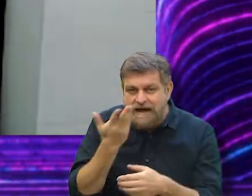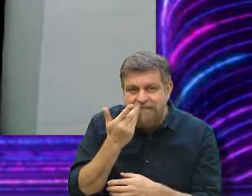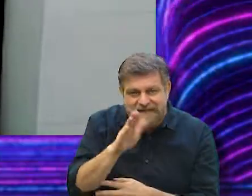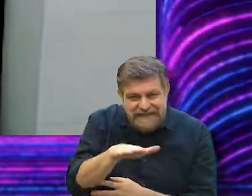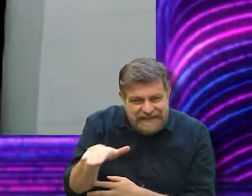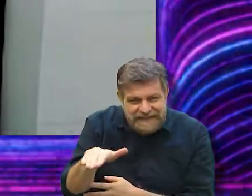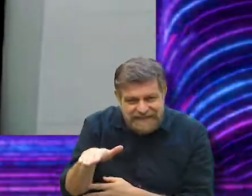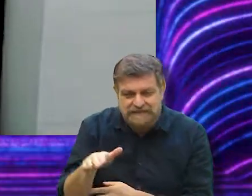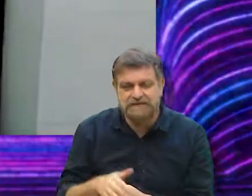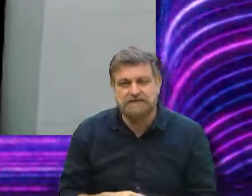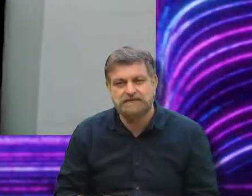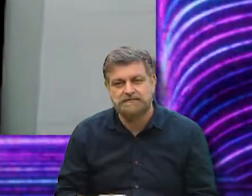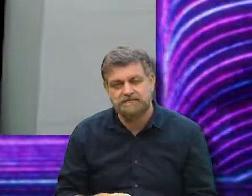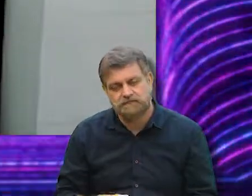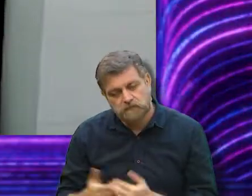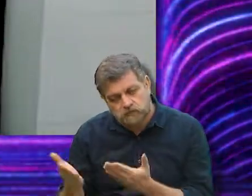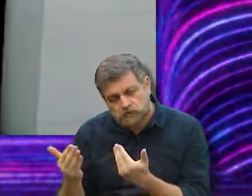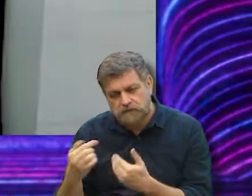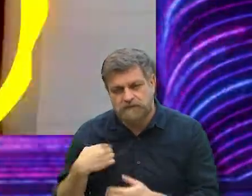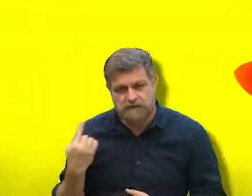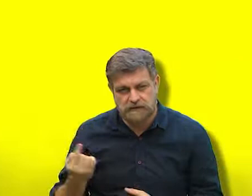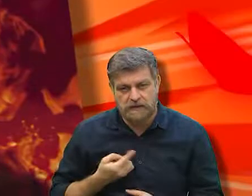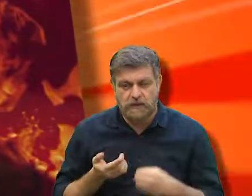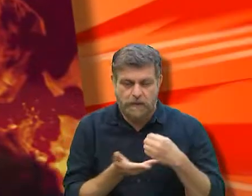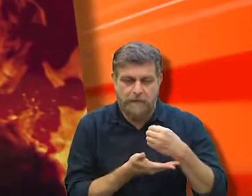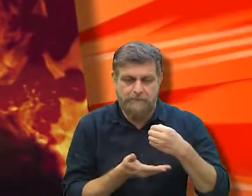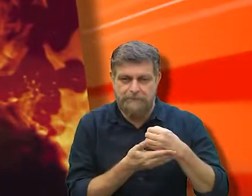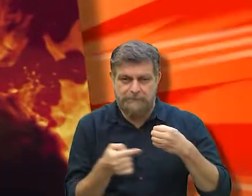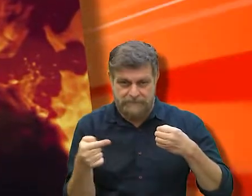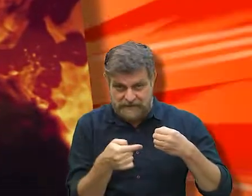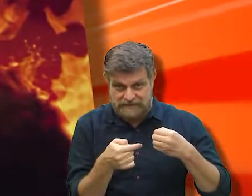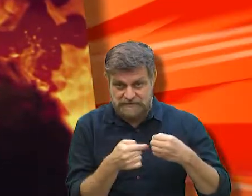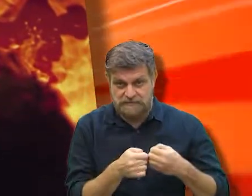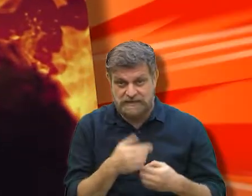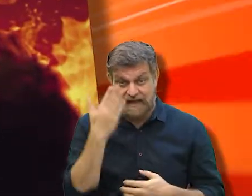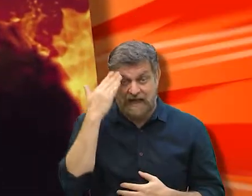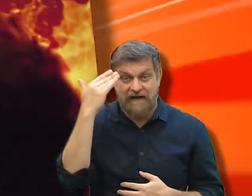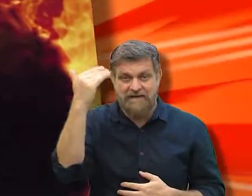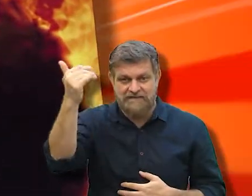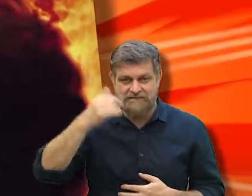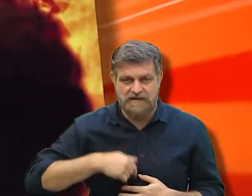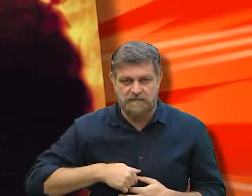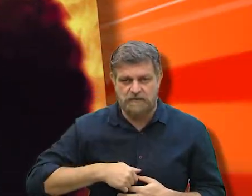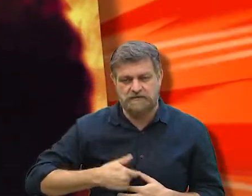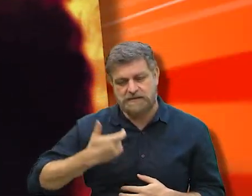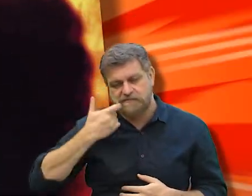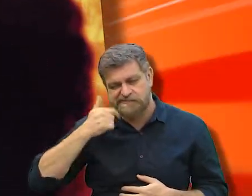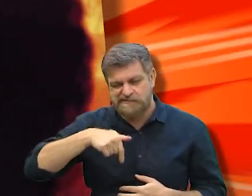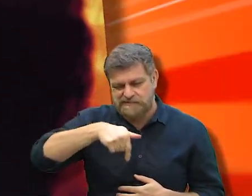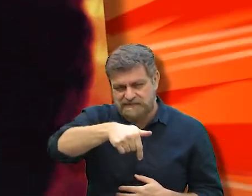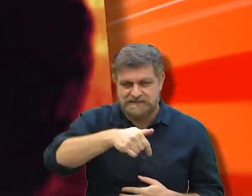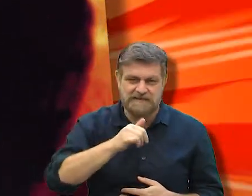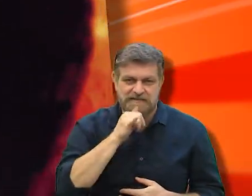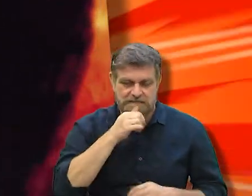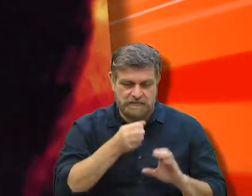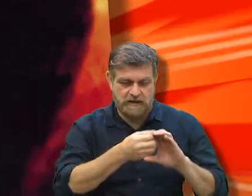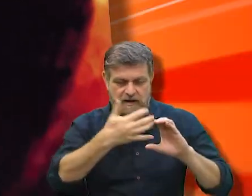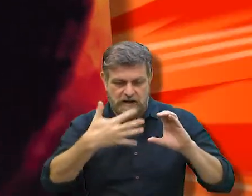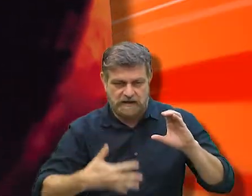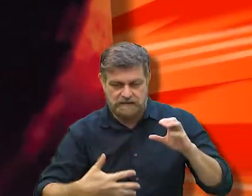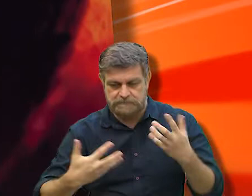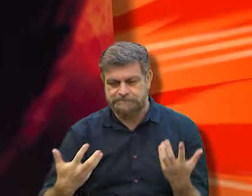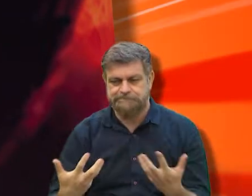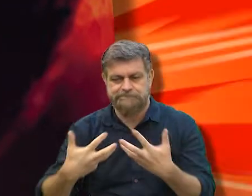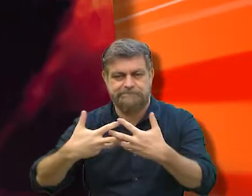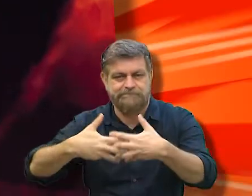é riquíssimo o nosso folclore, e aí cada região do Brasil tem uma história diferente, características